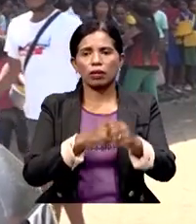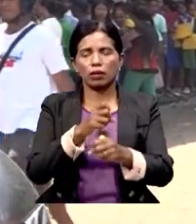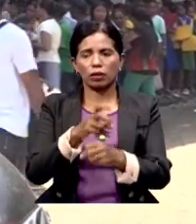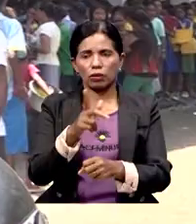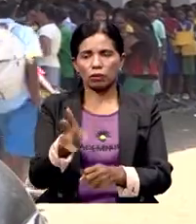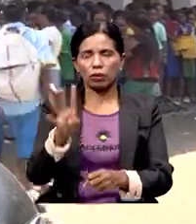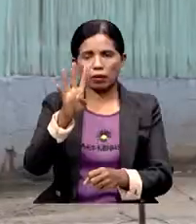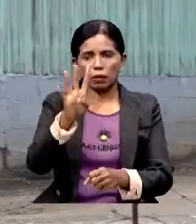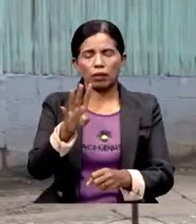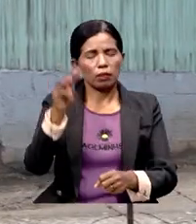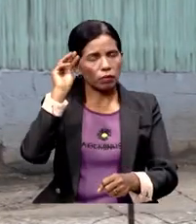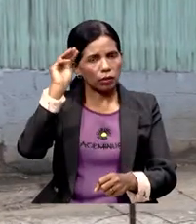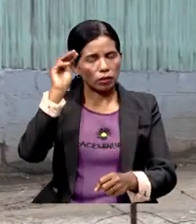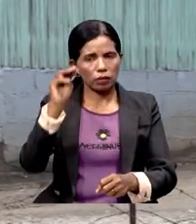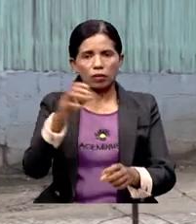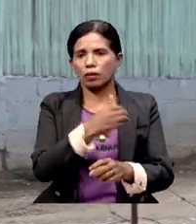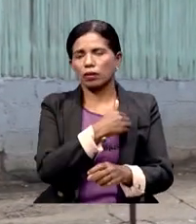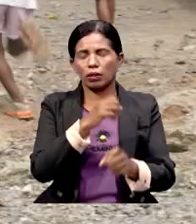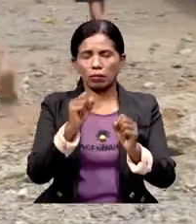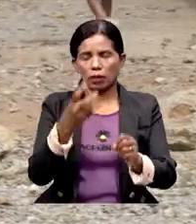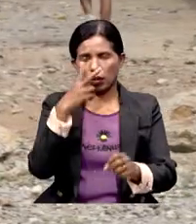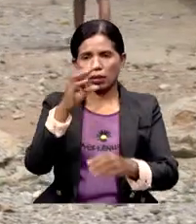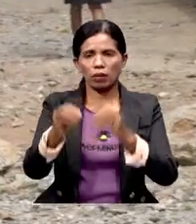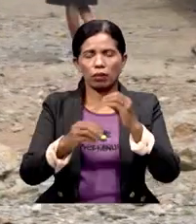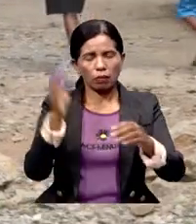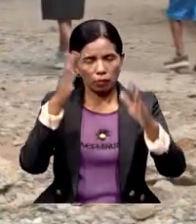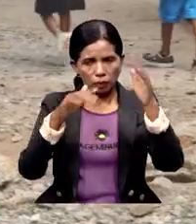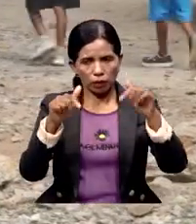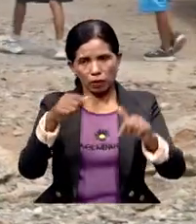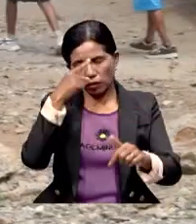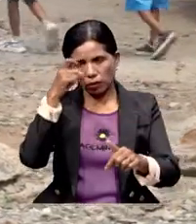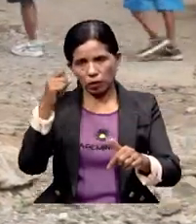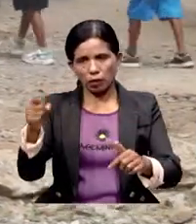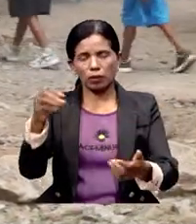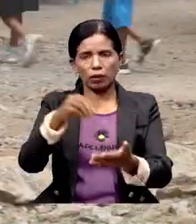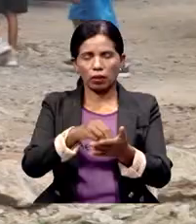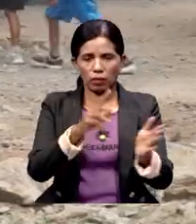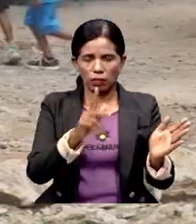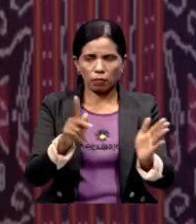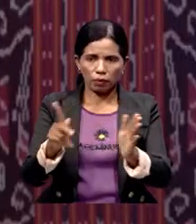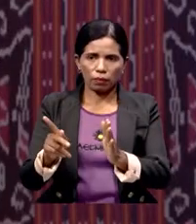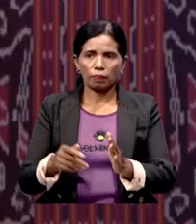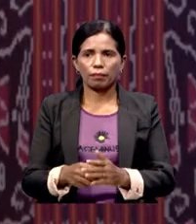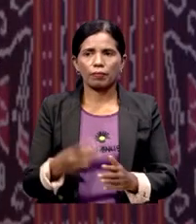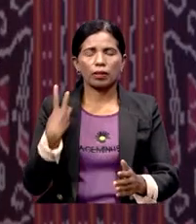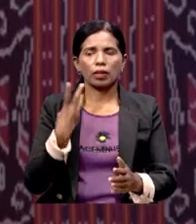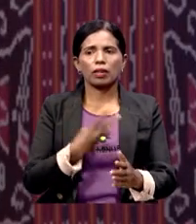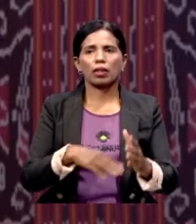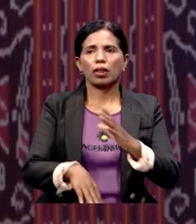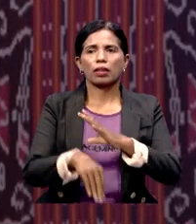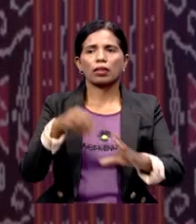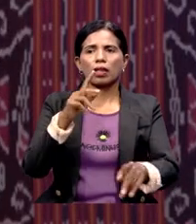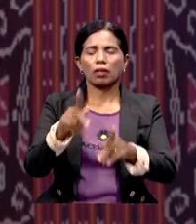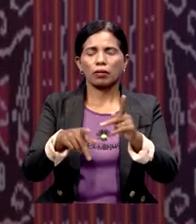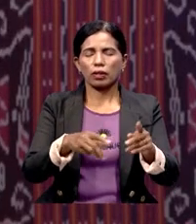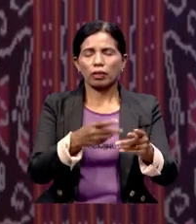nulo resinhat ministério refere se deu bem resolve o problema ne tamo foi então e plano. Ita hasai ema ida, husi fati